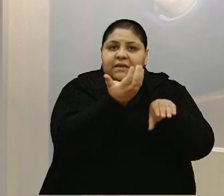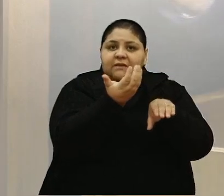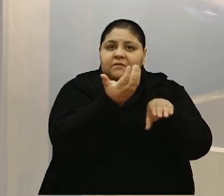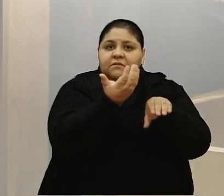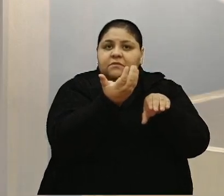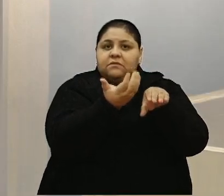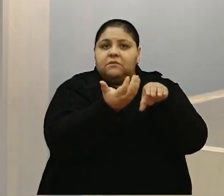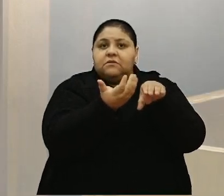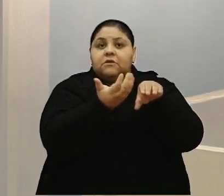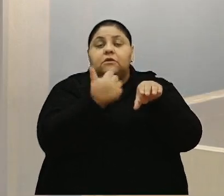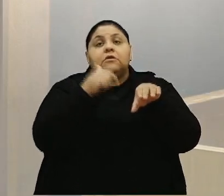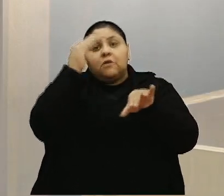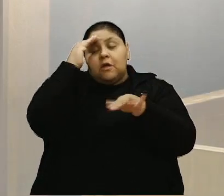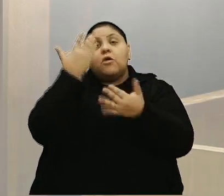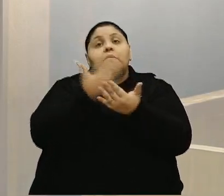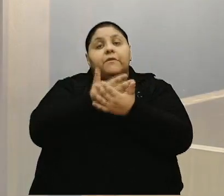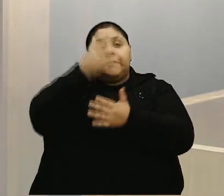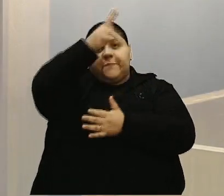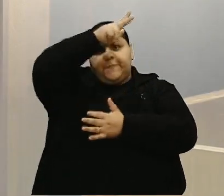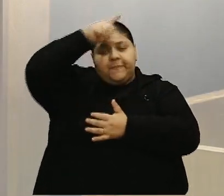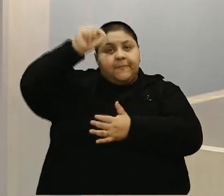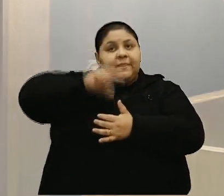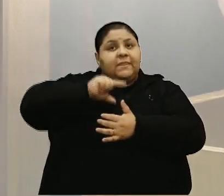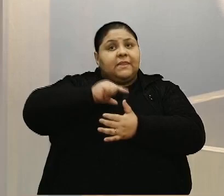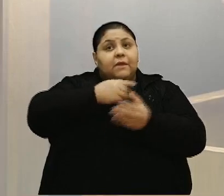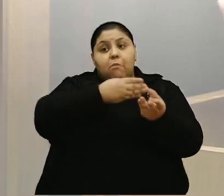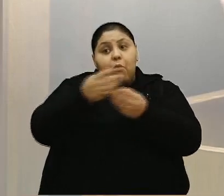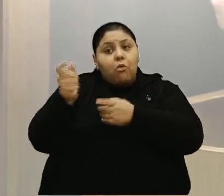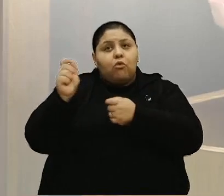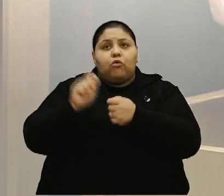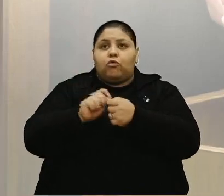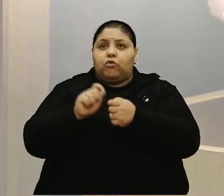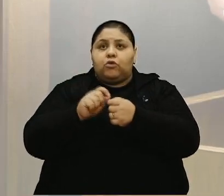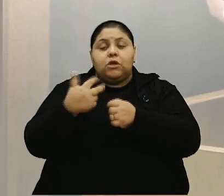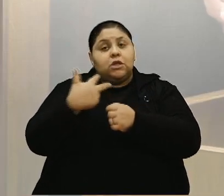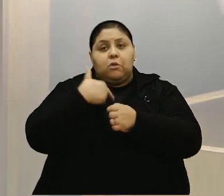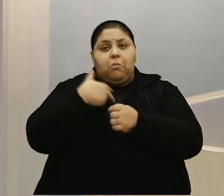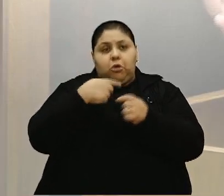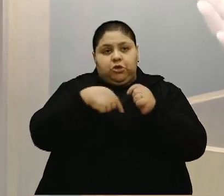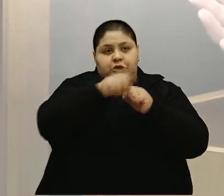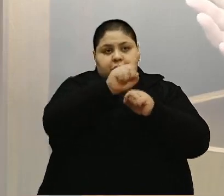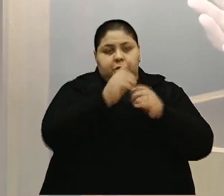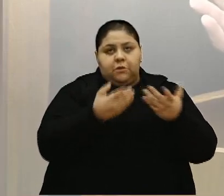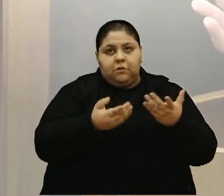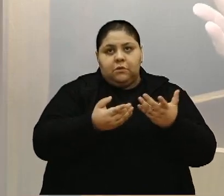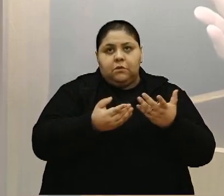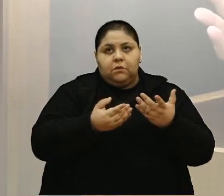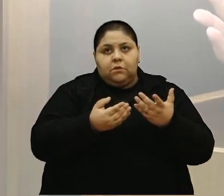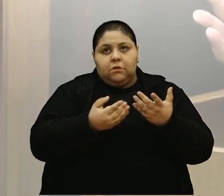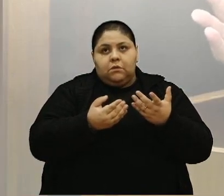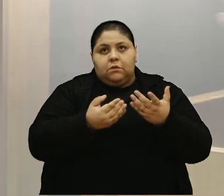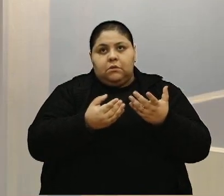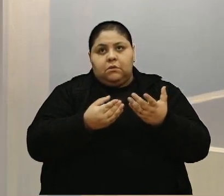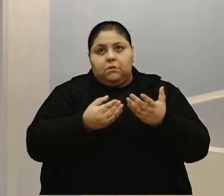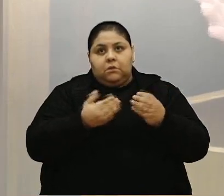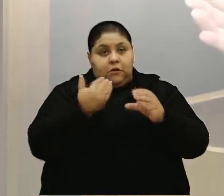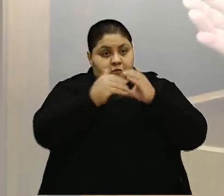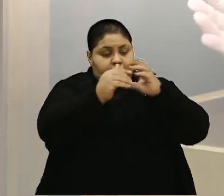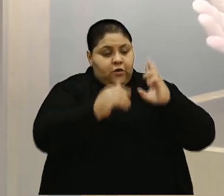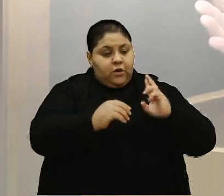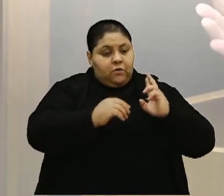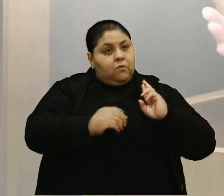E eu entendo que o prefeito tenha muita coisa para fazer. Se ele não pode ir, que alguém vá. Mas que